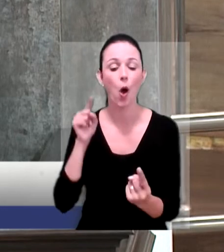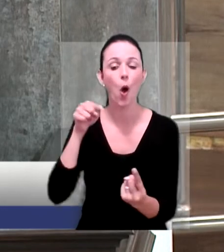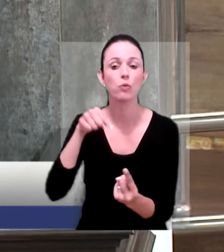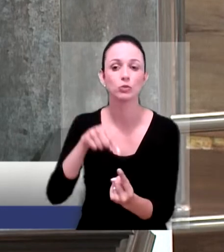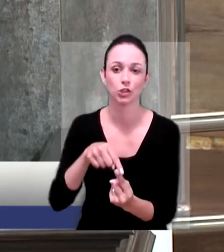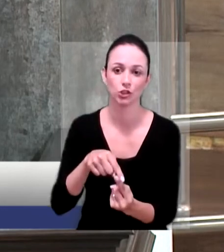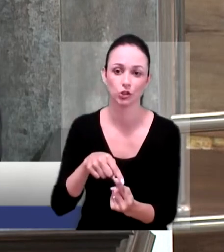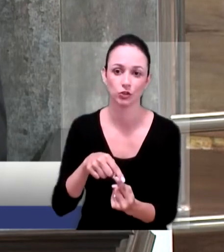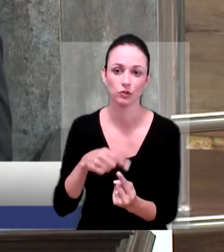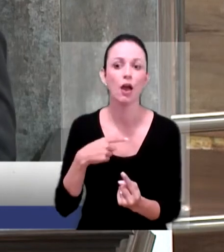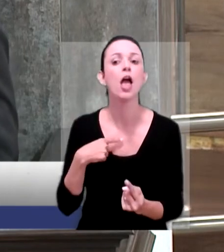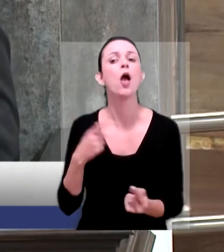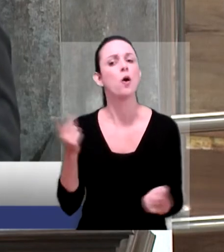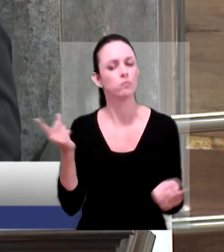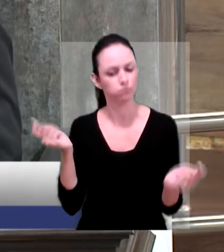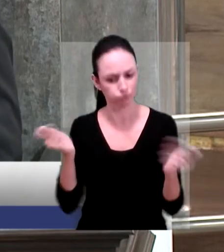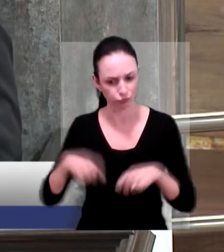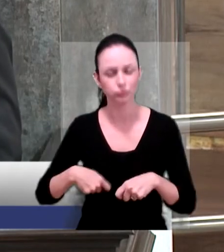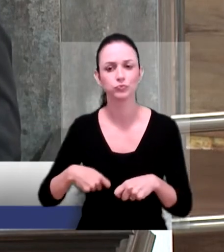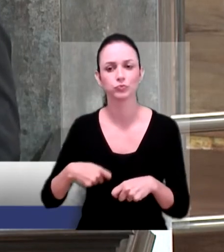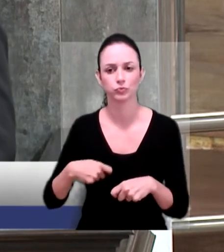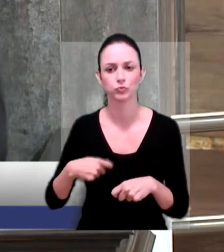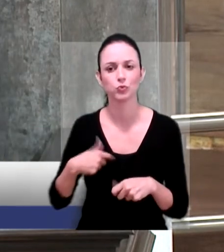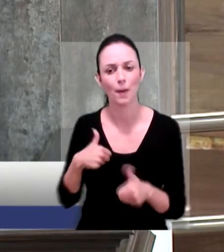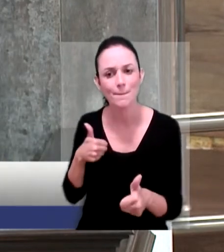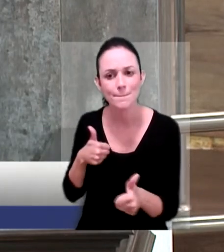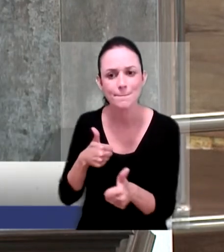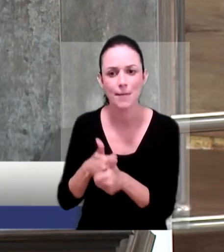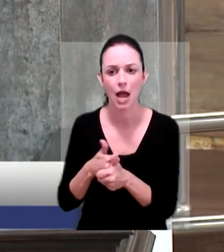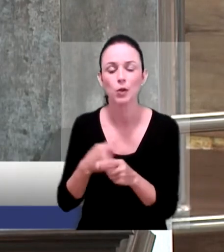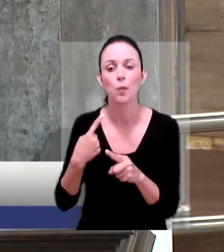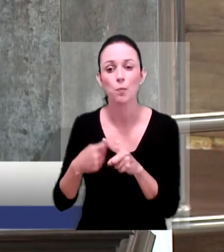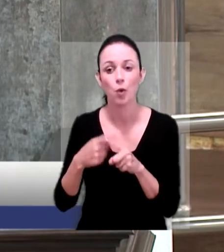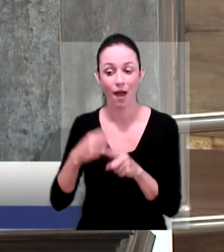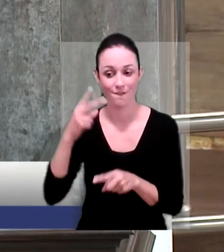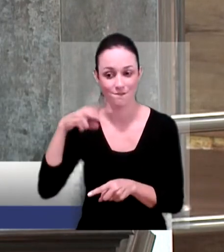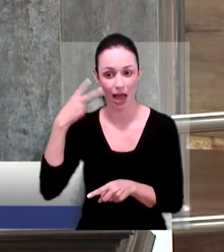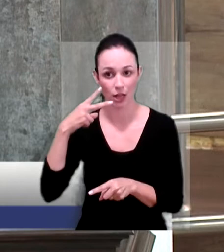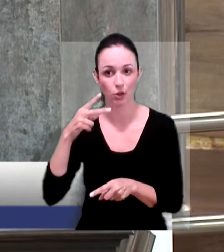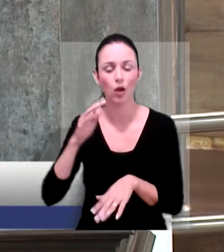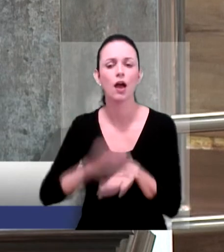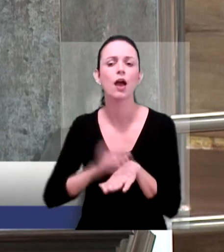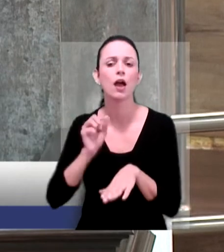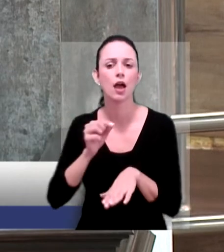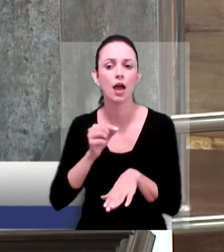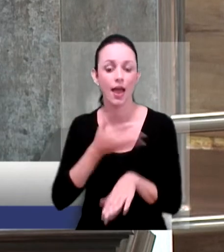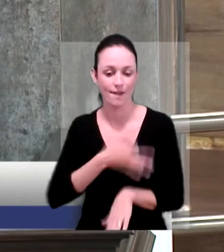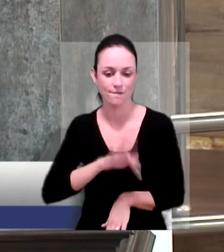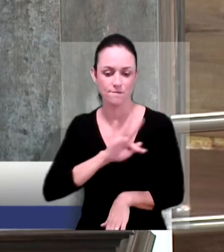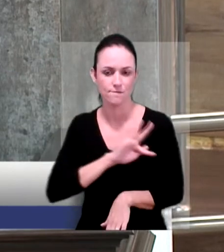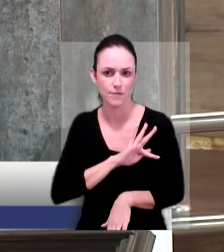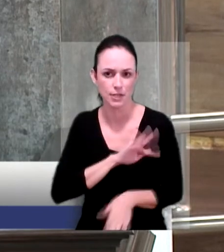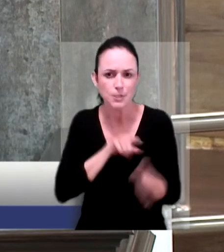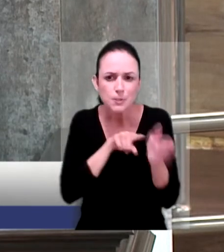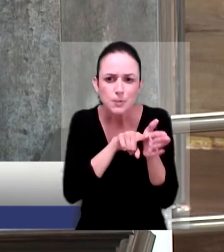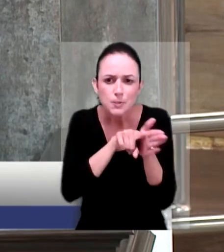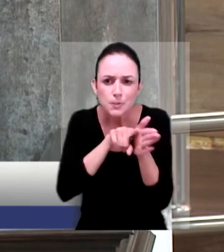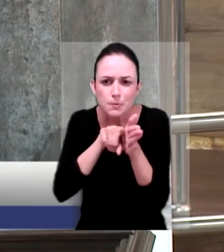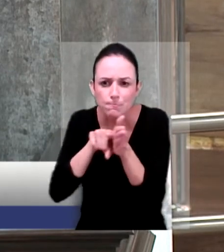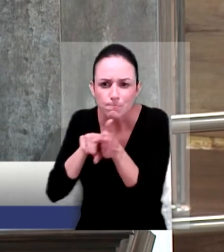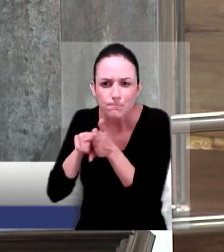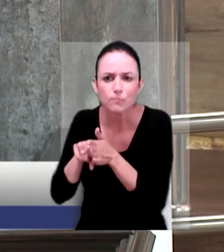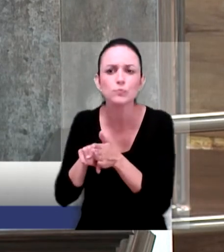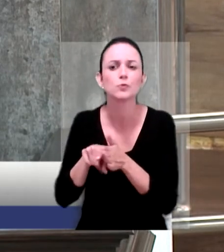poder fiscalizar, que a função do vereador é fiscalizar. Tenho muitos projetos, projetos sociais, projetos para o